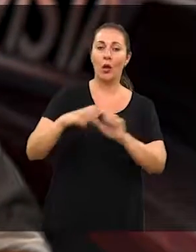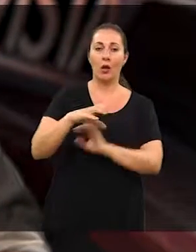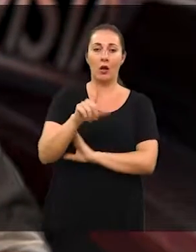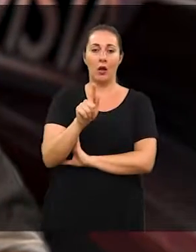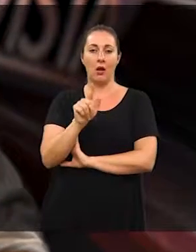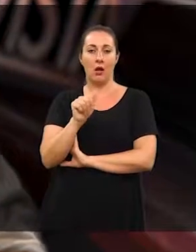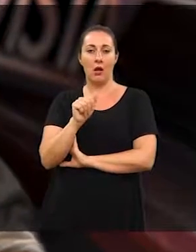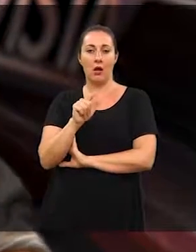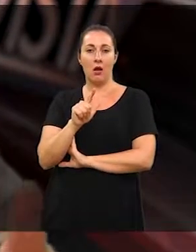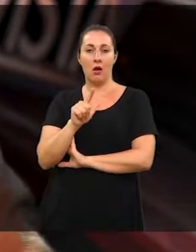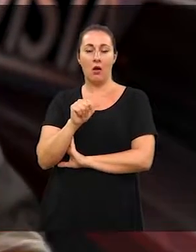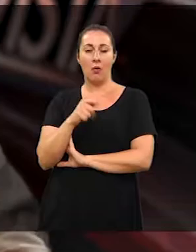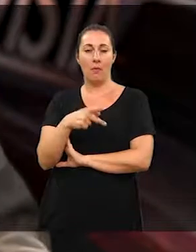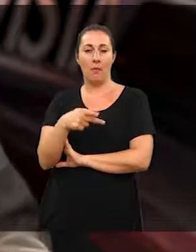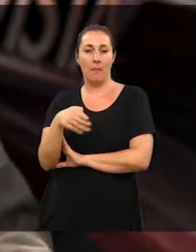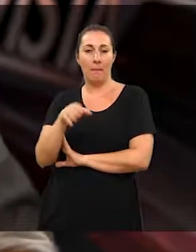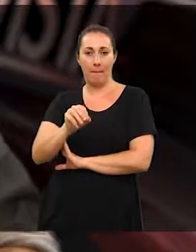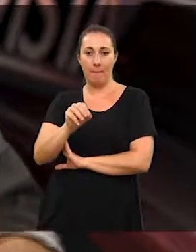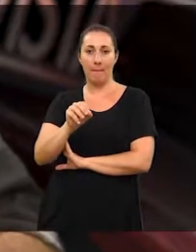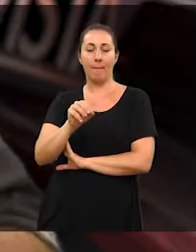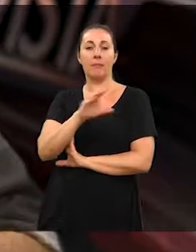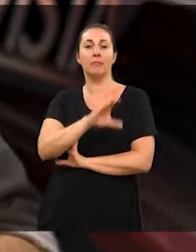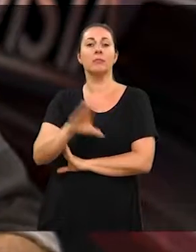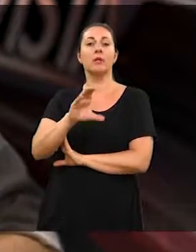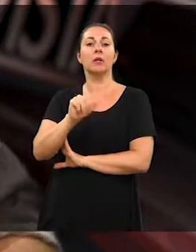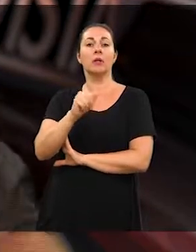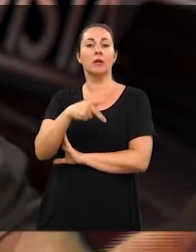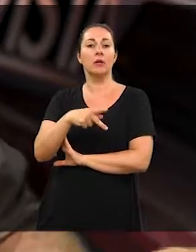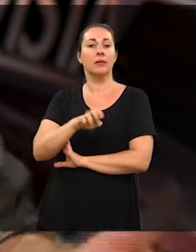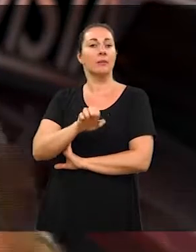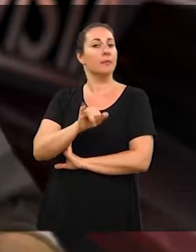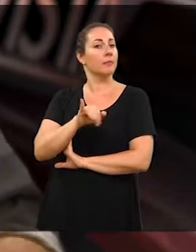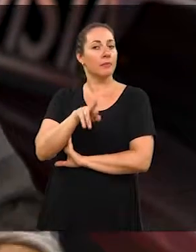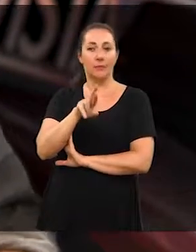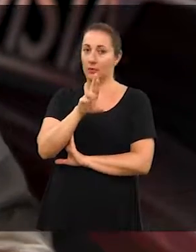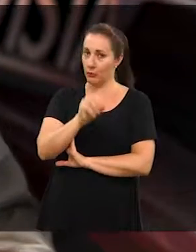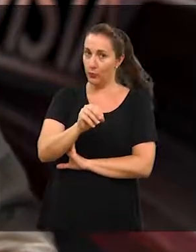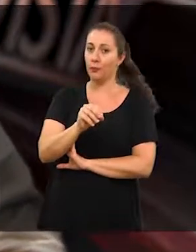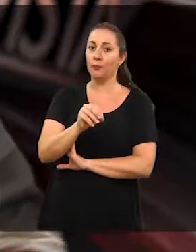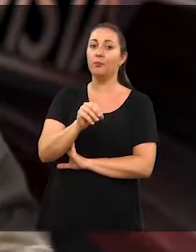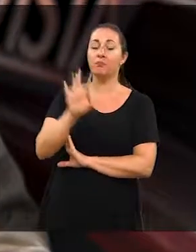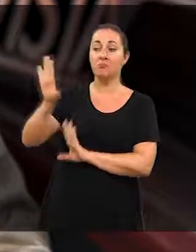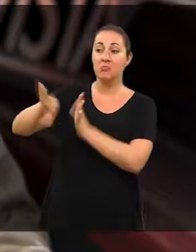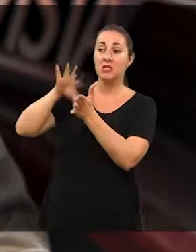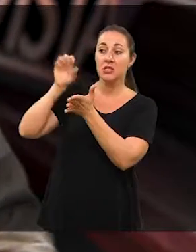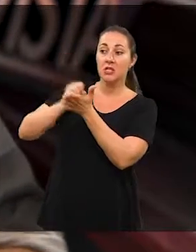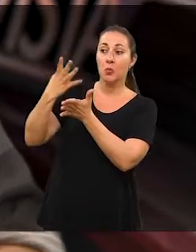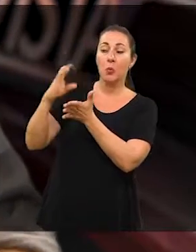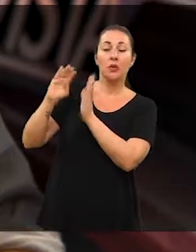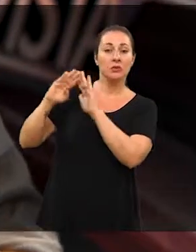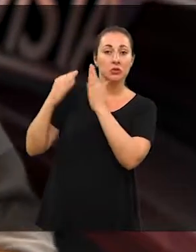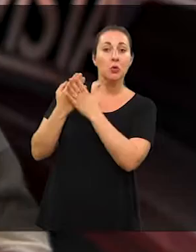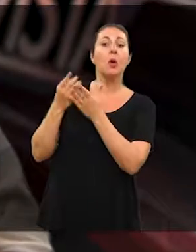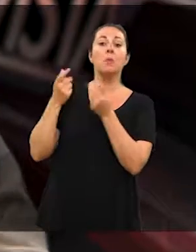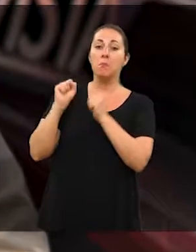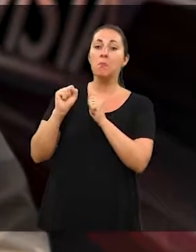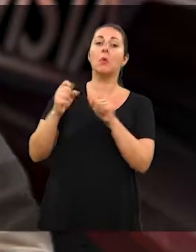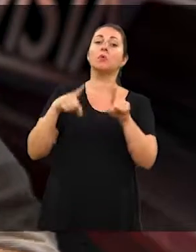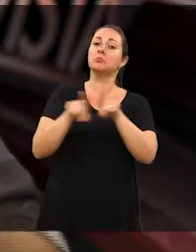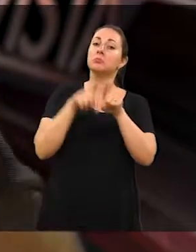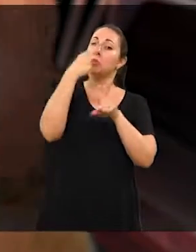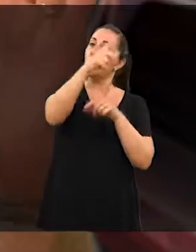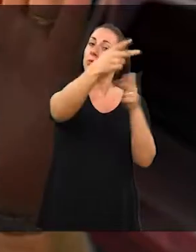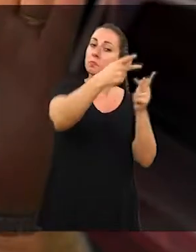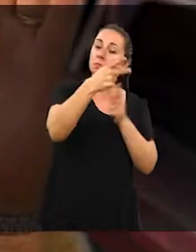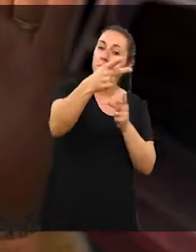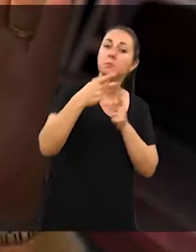Galpão Campeiro, vão ser convidados todos para vir, né? Os 40 que se inscreveram, mais todas as outras escolas que quiserem vir participar. E aí que vai ser revelado e vai